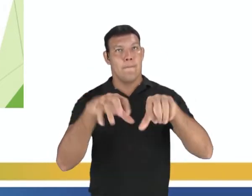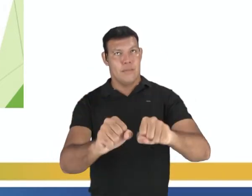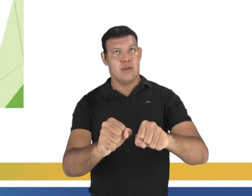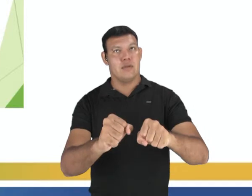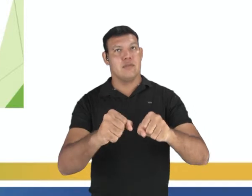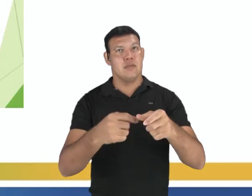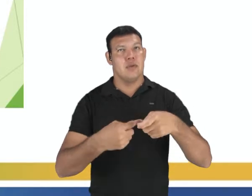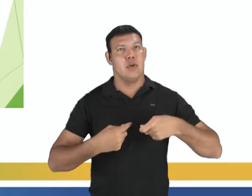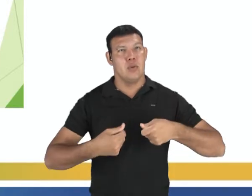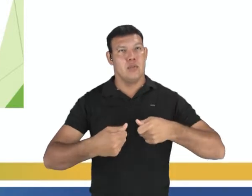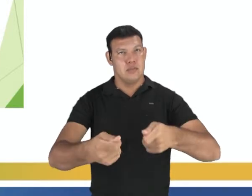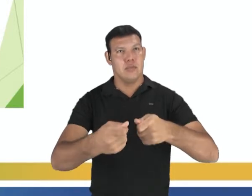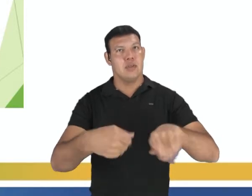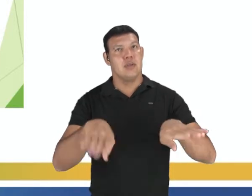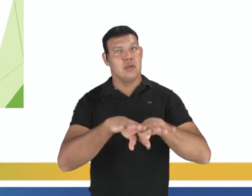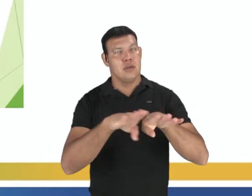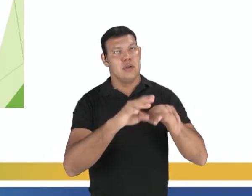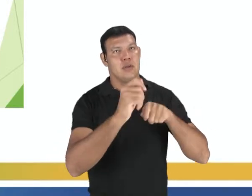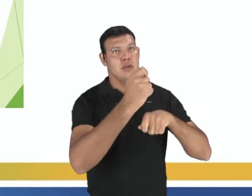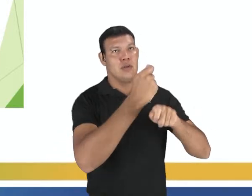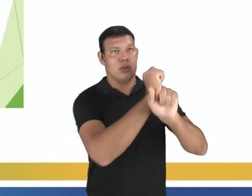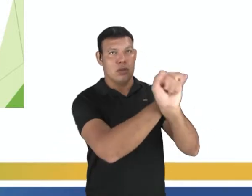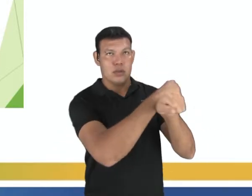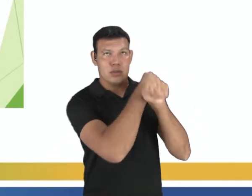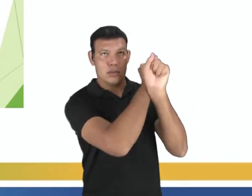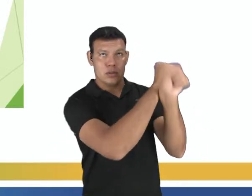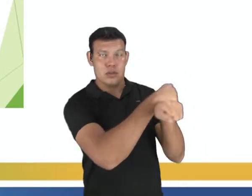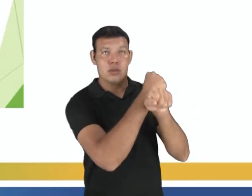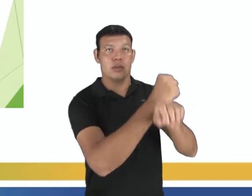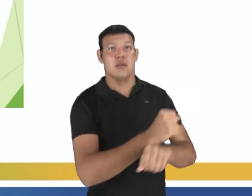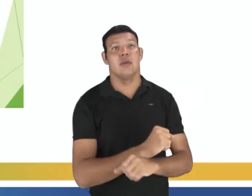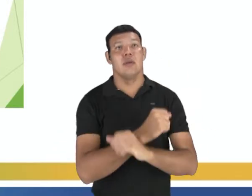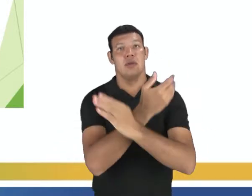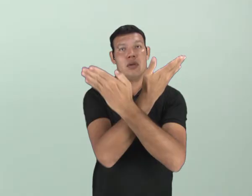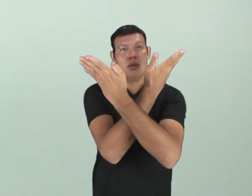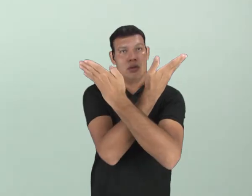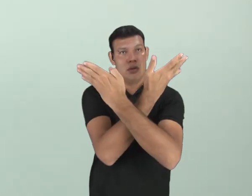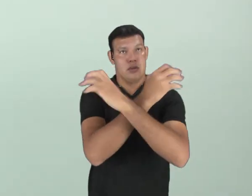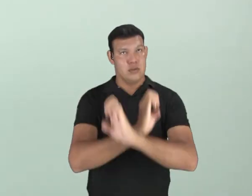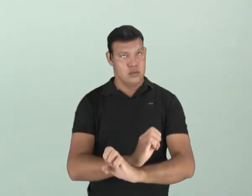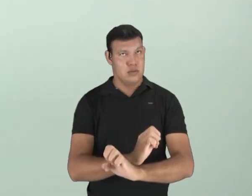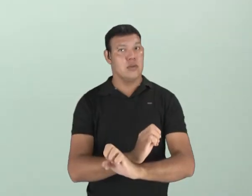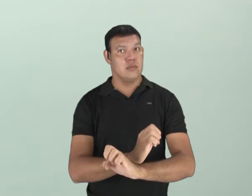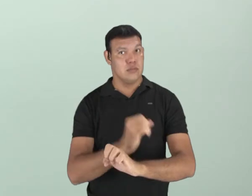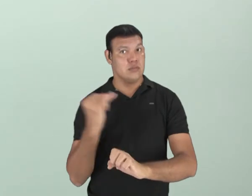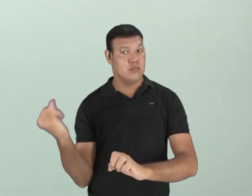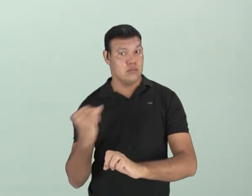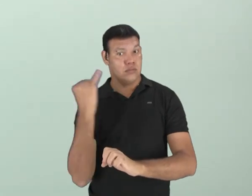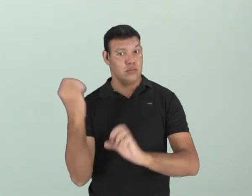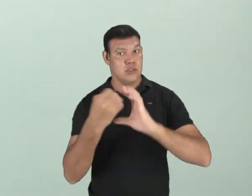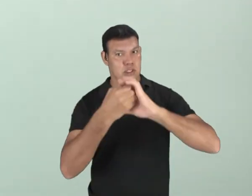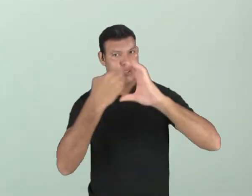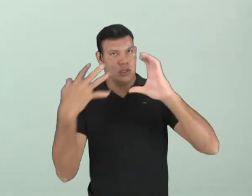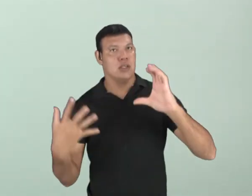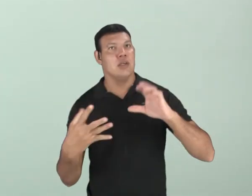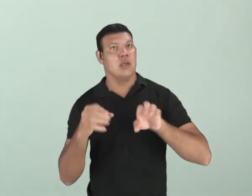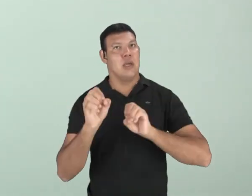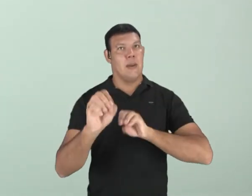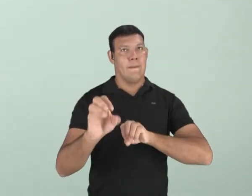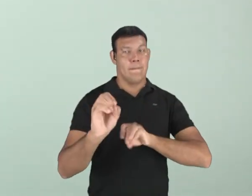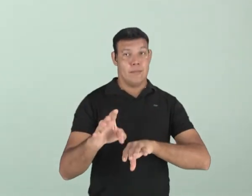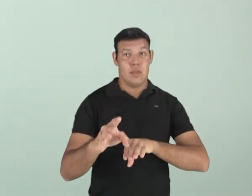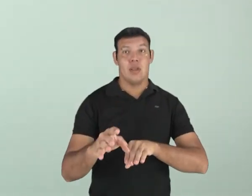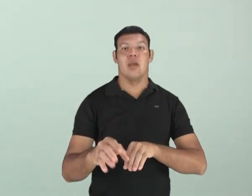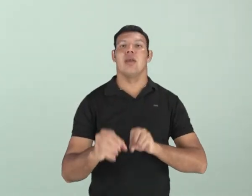escravos. Com relação a Esparta, a gente tem muito importante essa questão da educação, né, porque era uma educação para